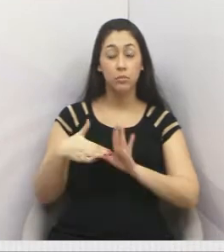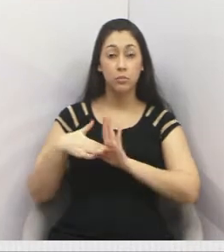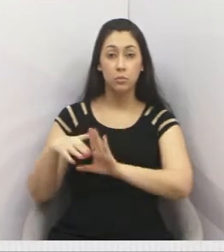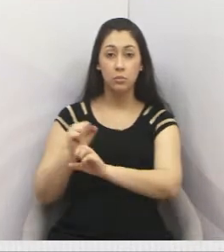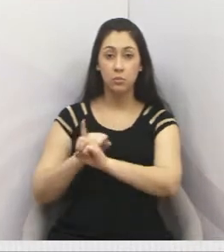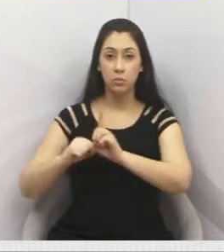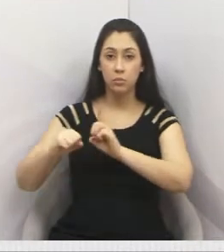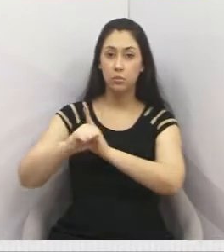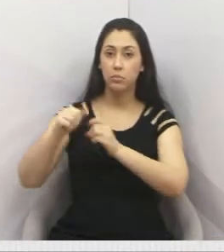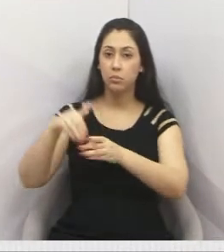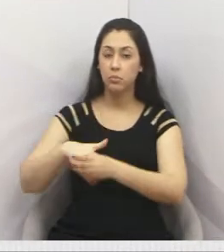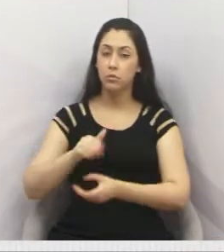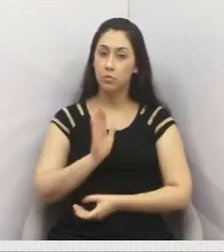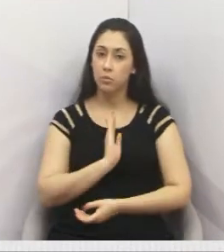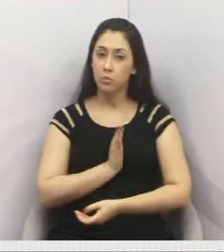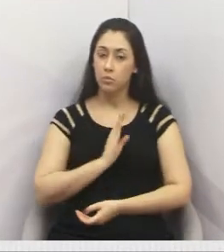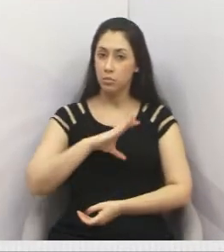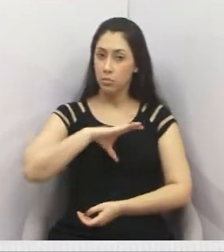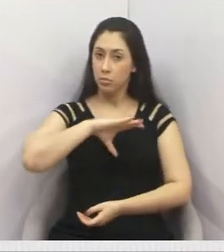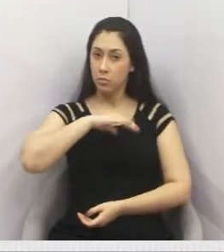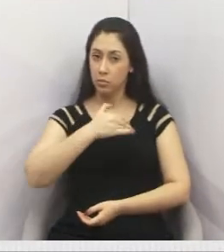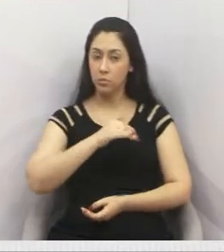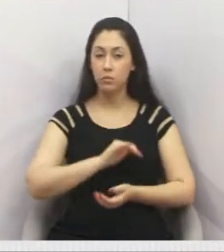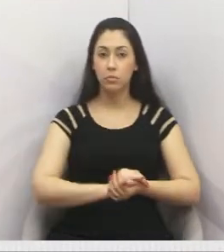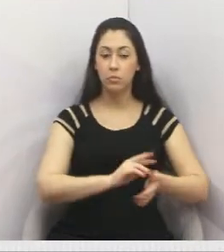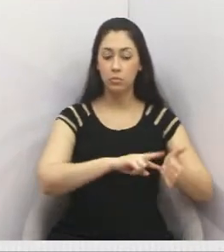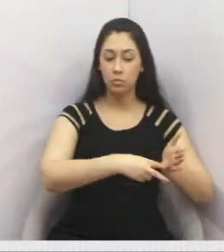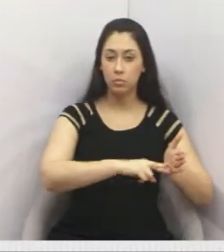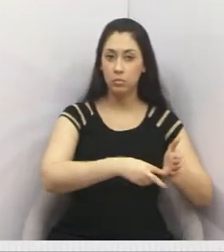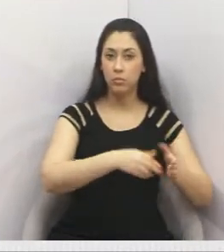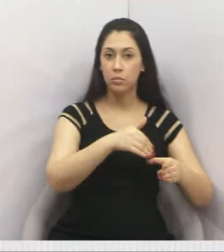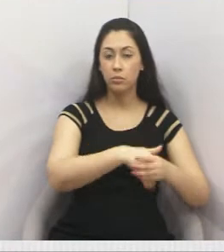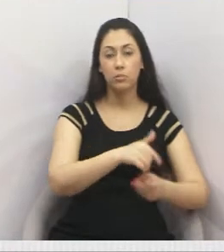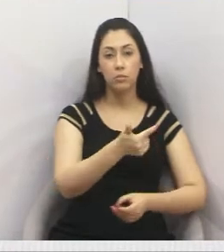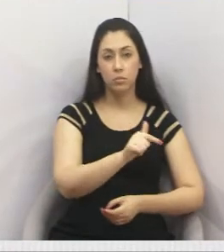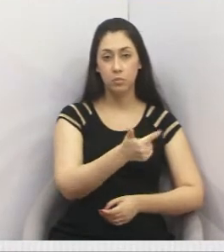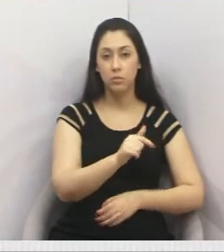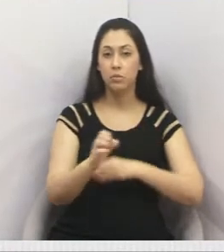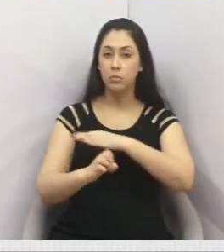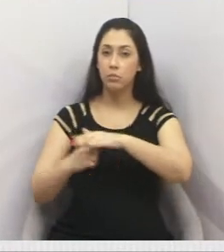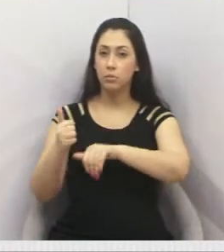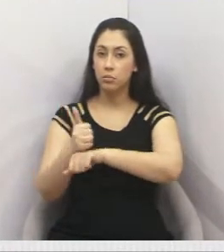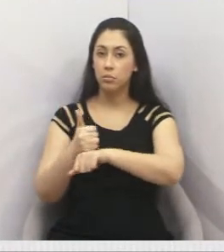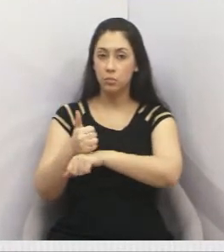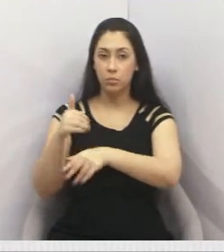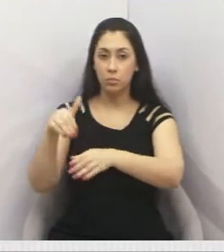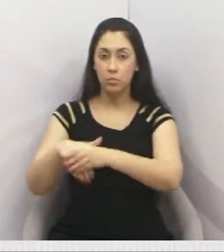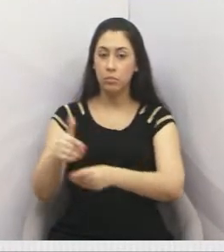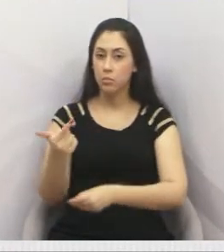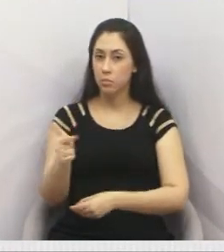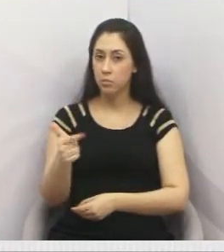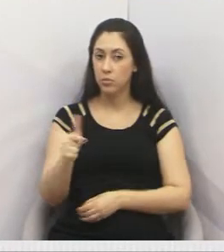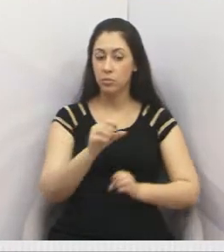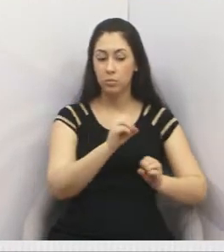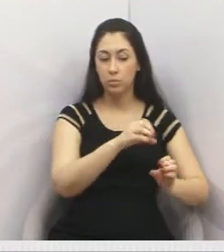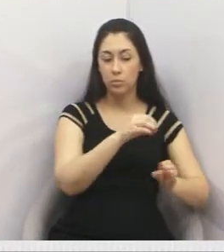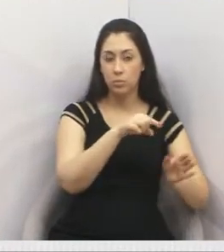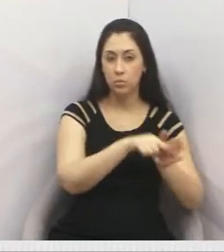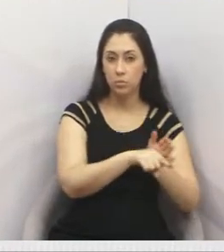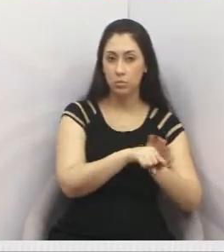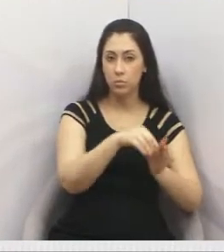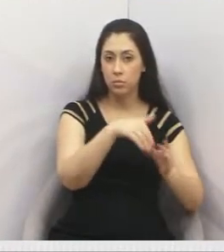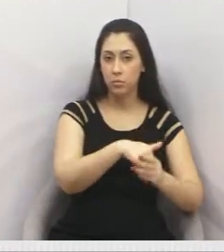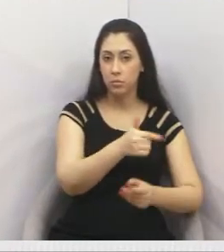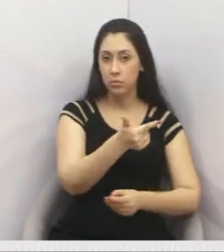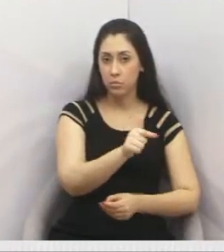Movimentos populares, Quilombo Coração Valente, entidade de classe em branco, empresas ou entidades profissionais em branco, entidades acadêmicas de pesquisa